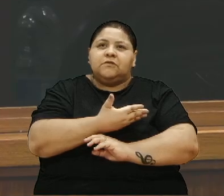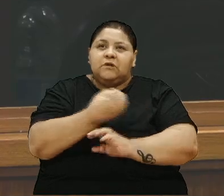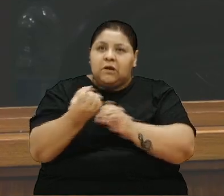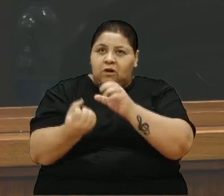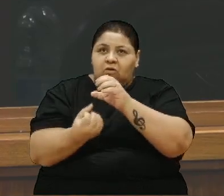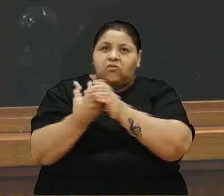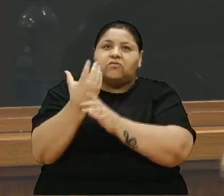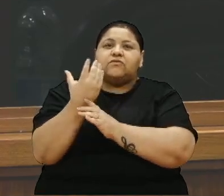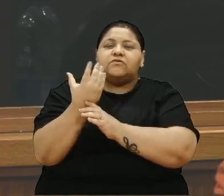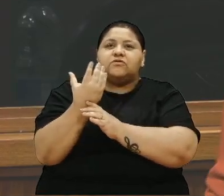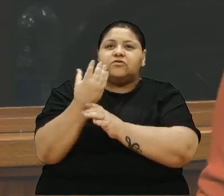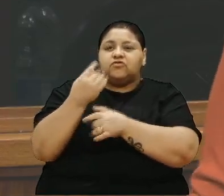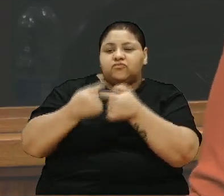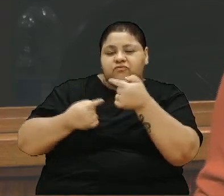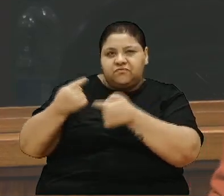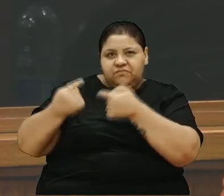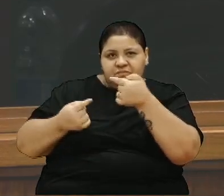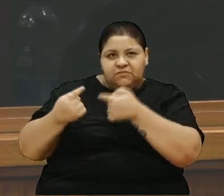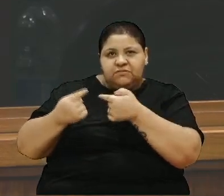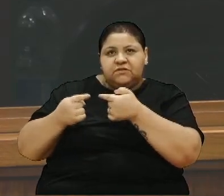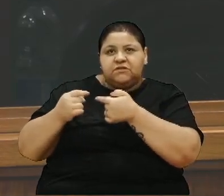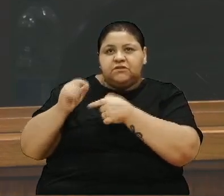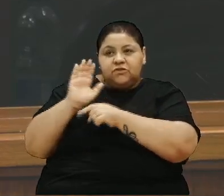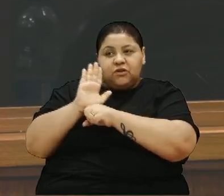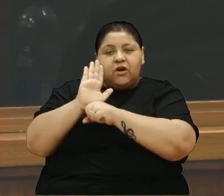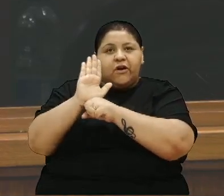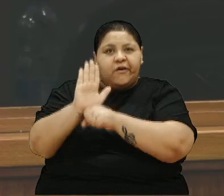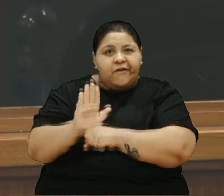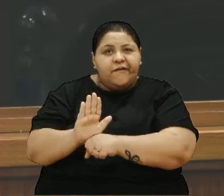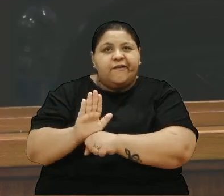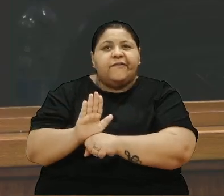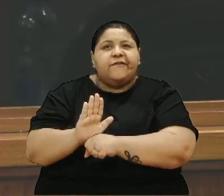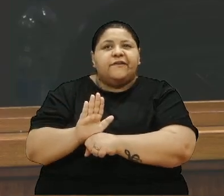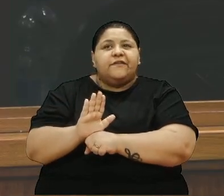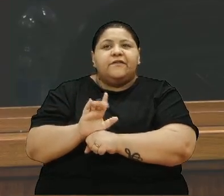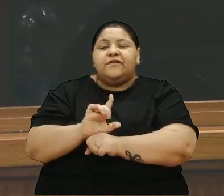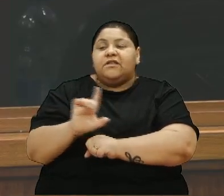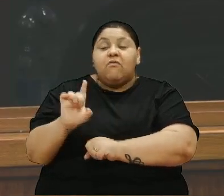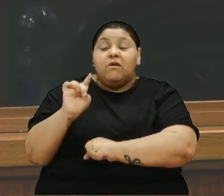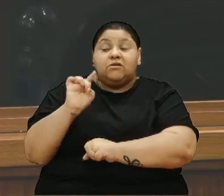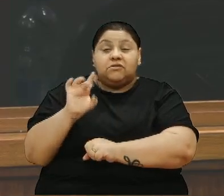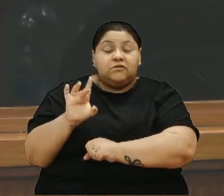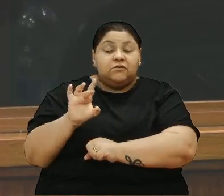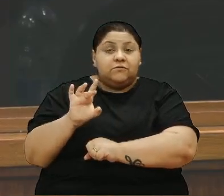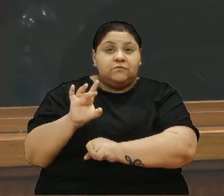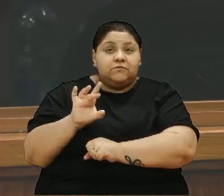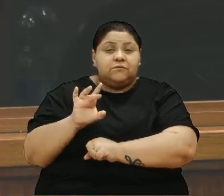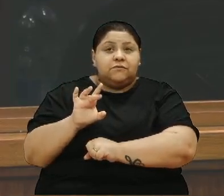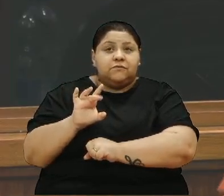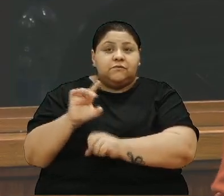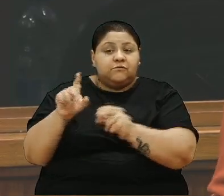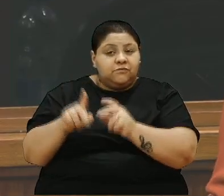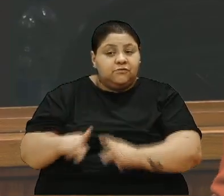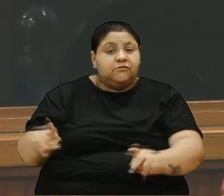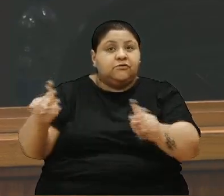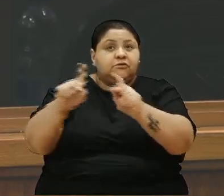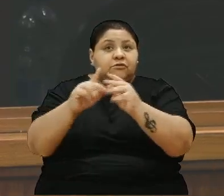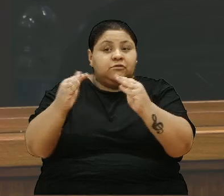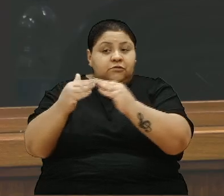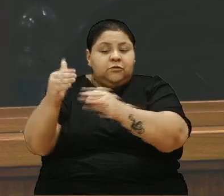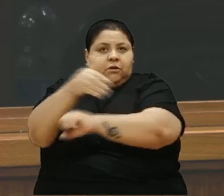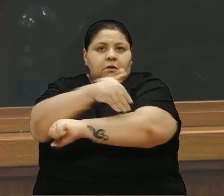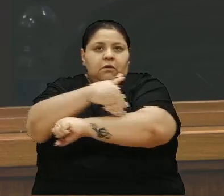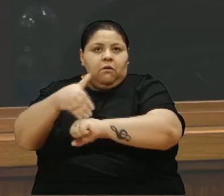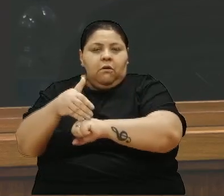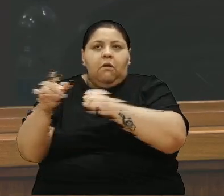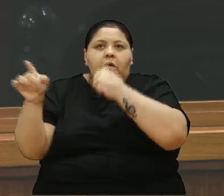promovendo um debate sobre assistência que vai muito além da questão da população em situação de rua,